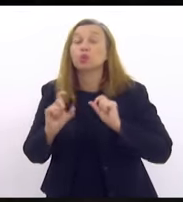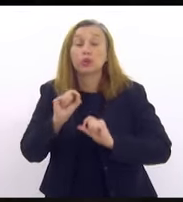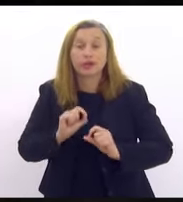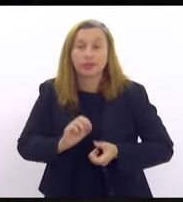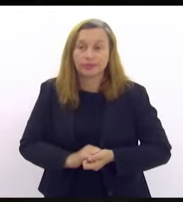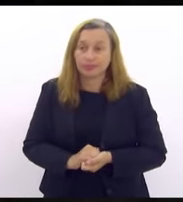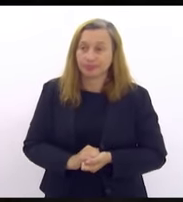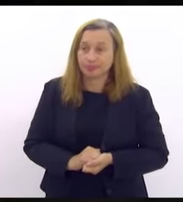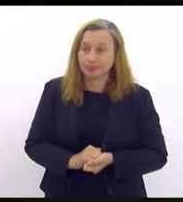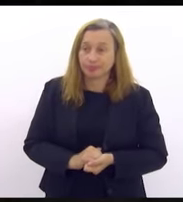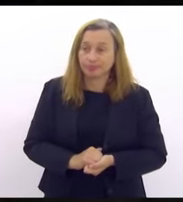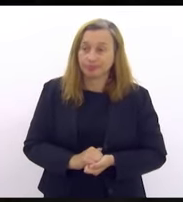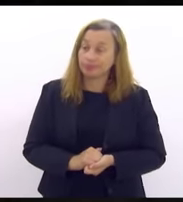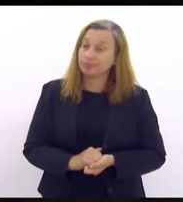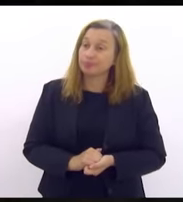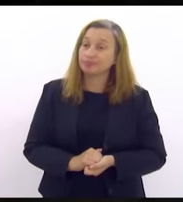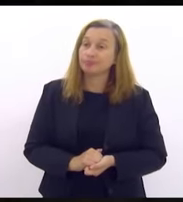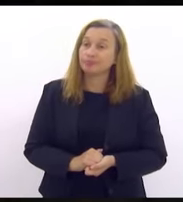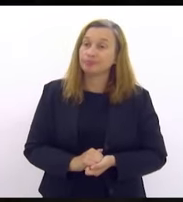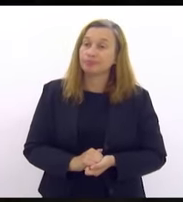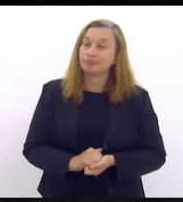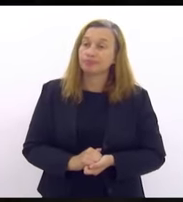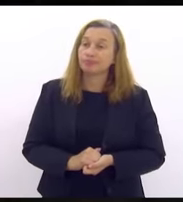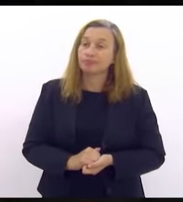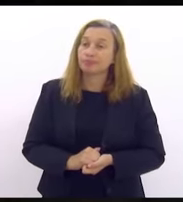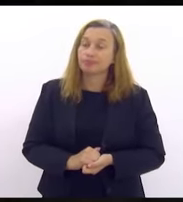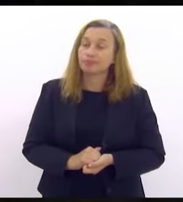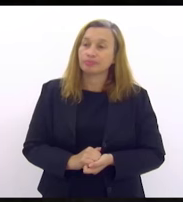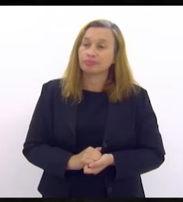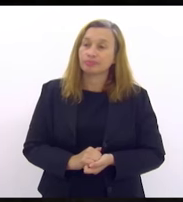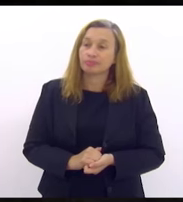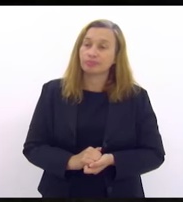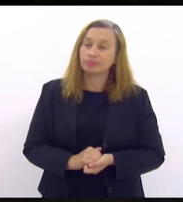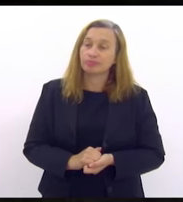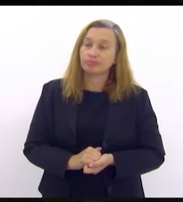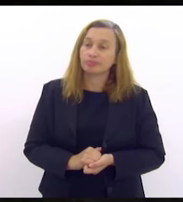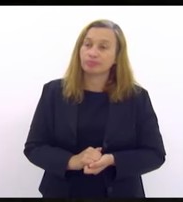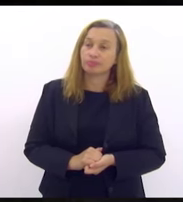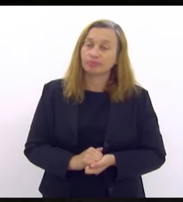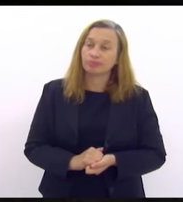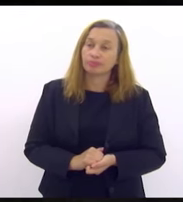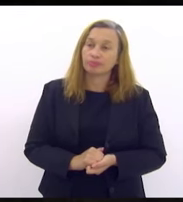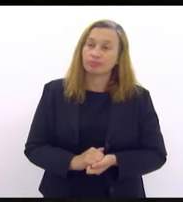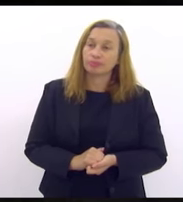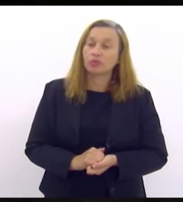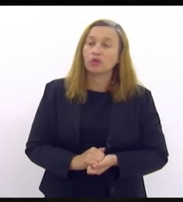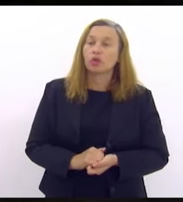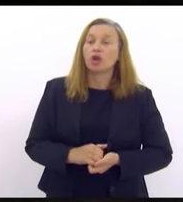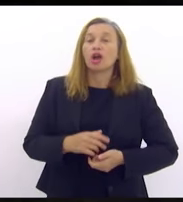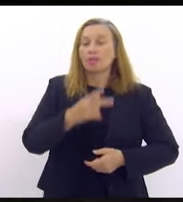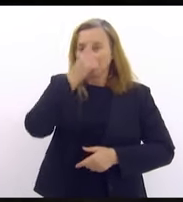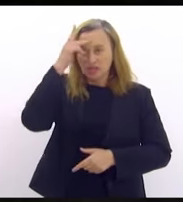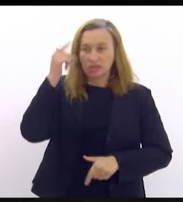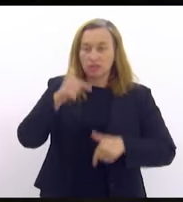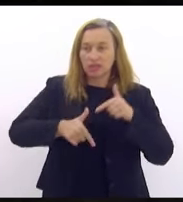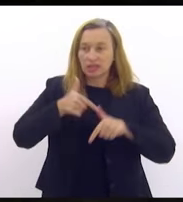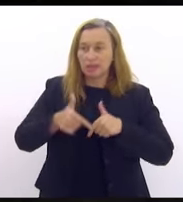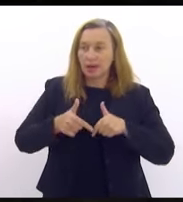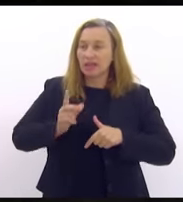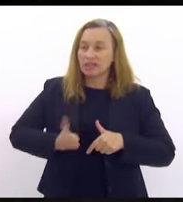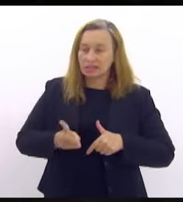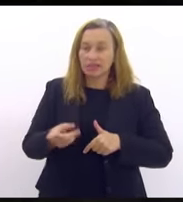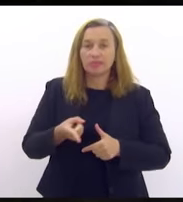dizer que o empregador é sempre um devedor embora forte mas